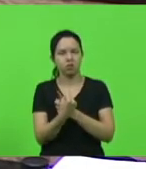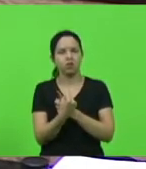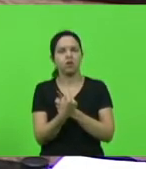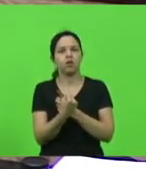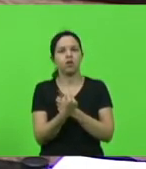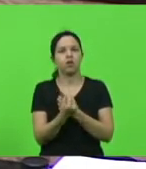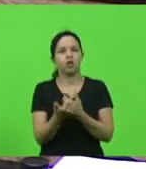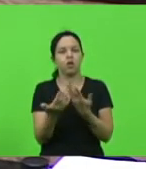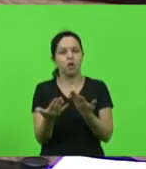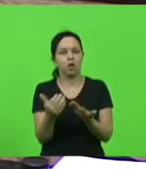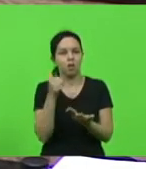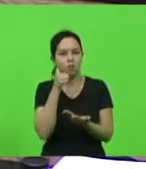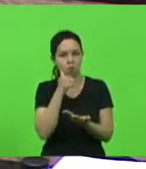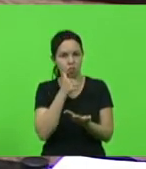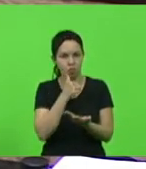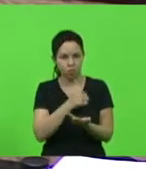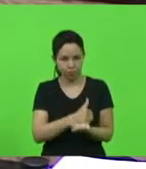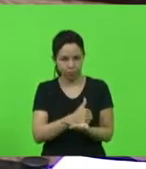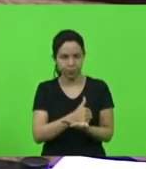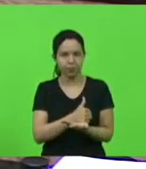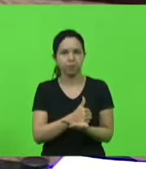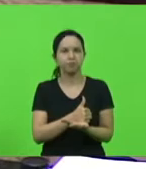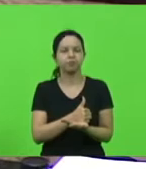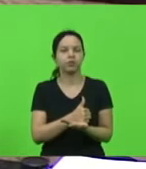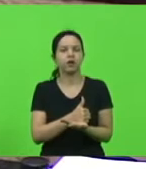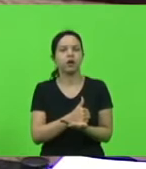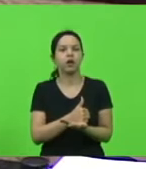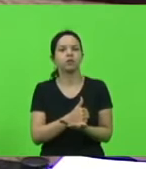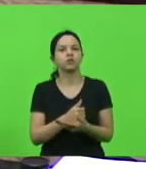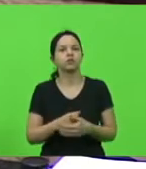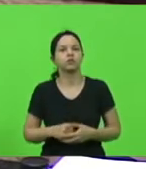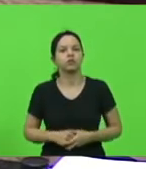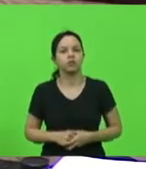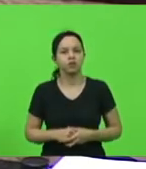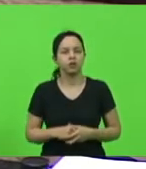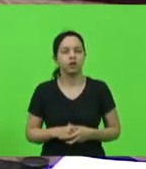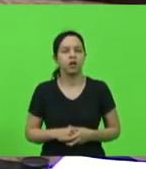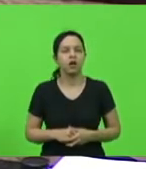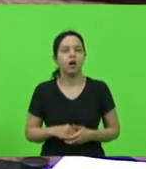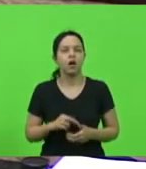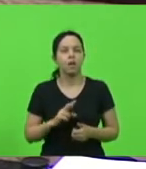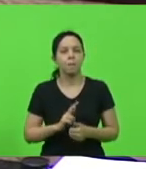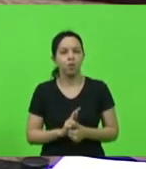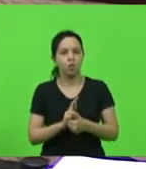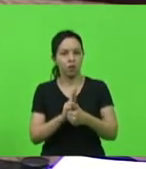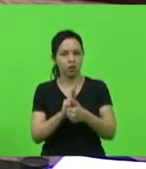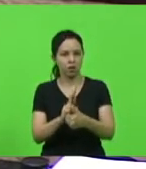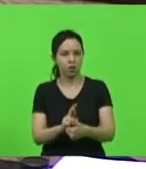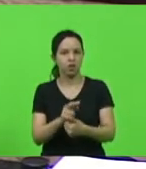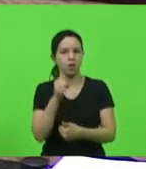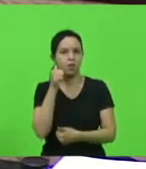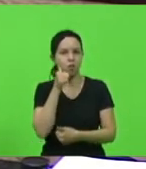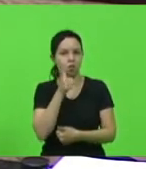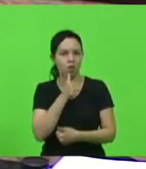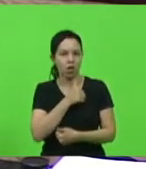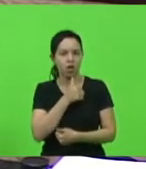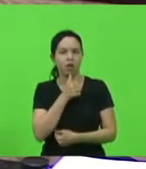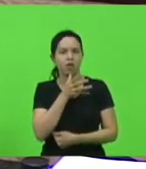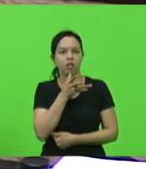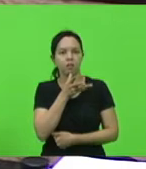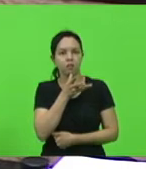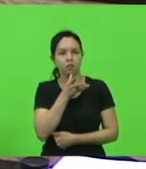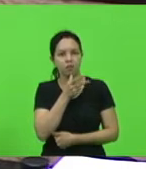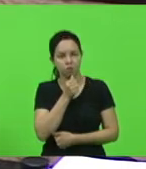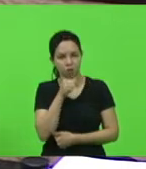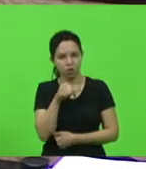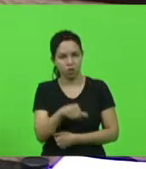as denúncias de violência. A implantação das procuradorias da mulher ainda é lenta em todo o nosso país. Desde que o